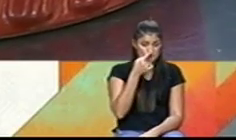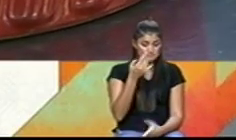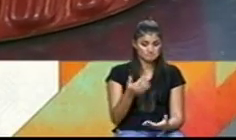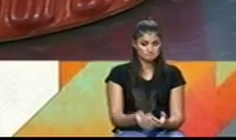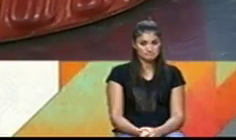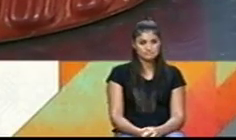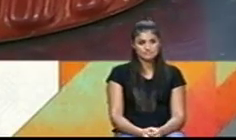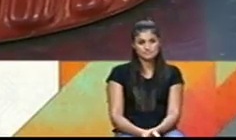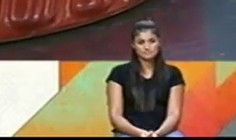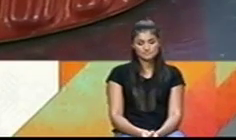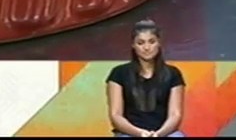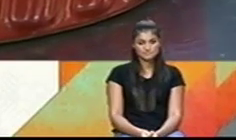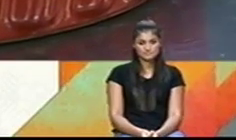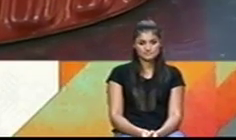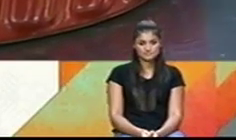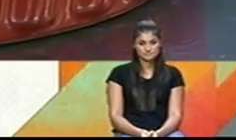Assim.